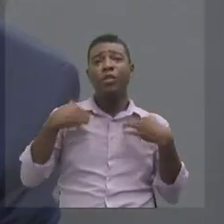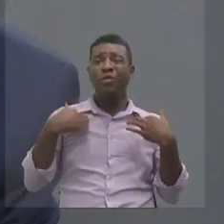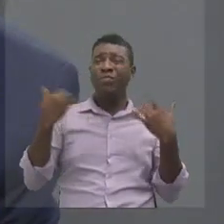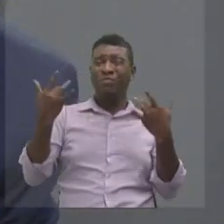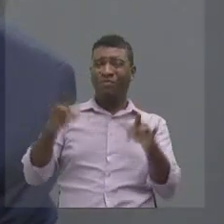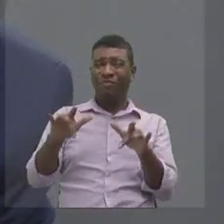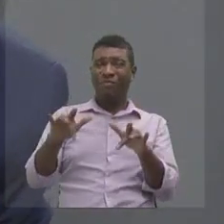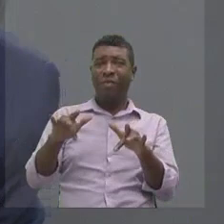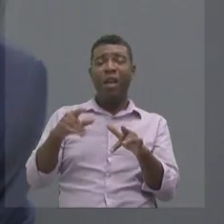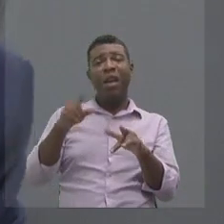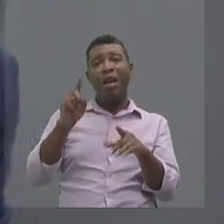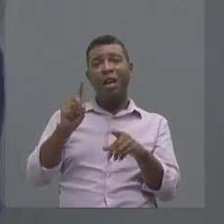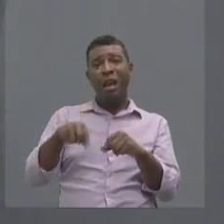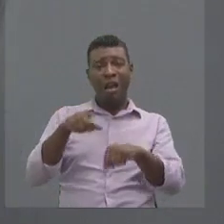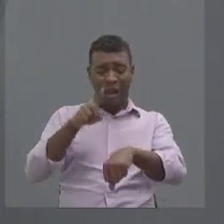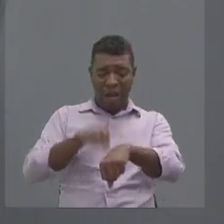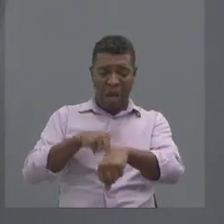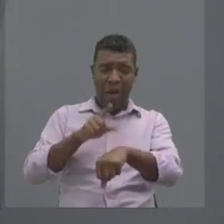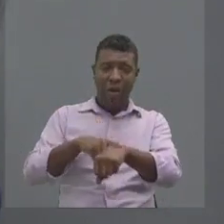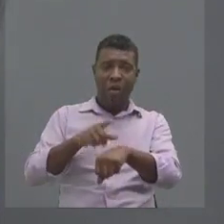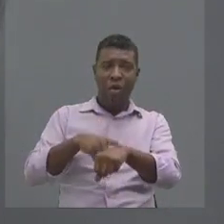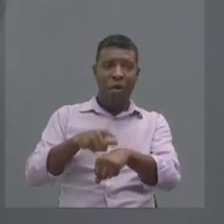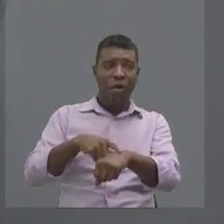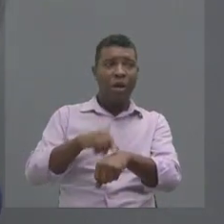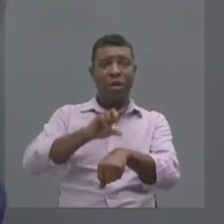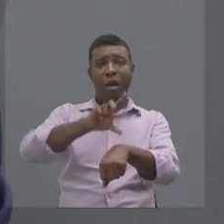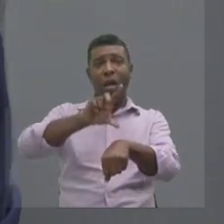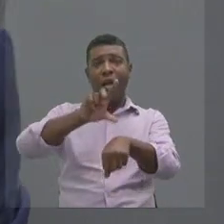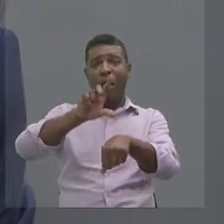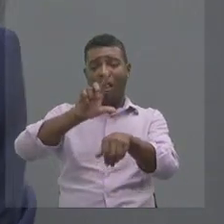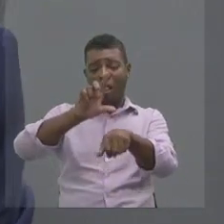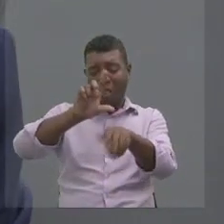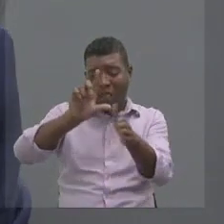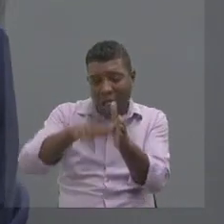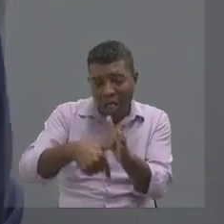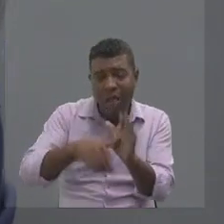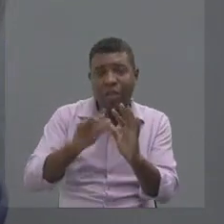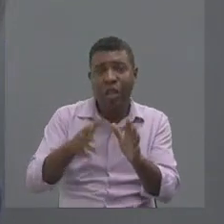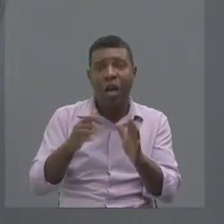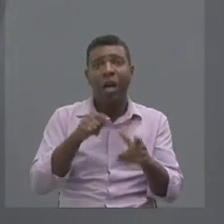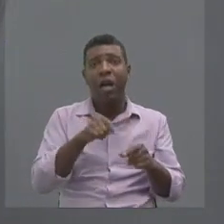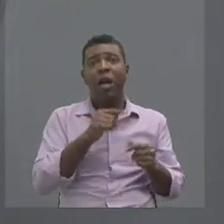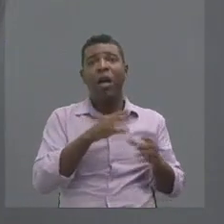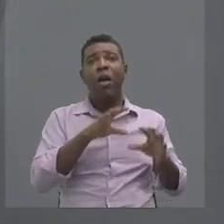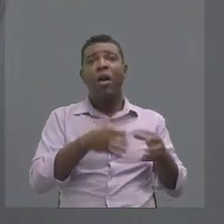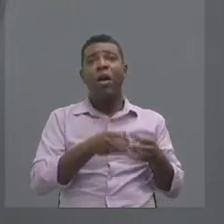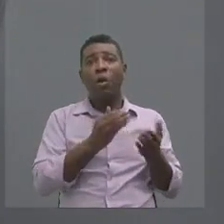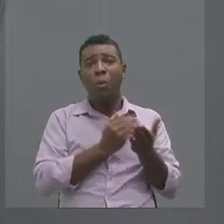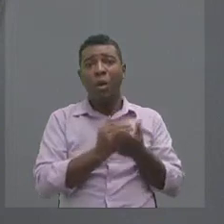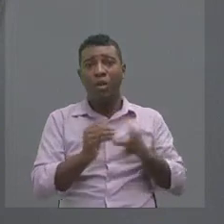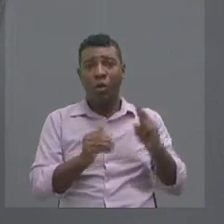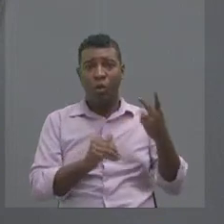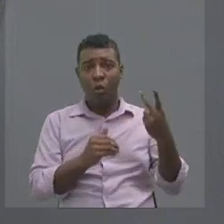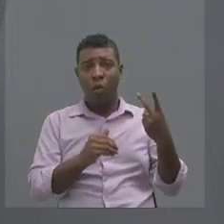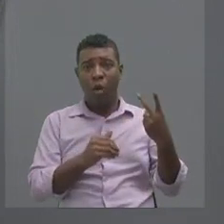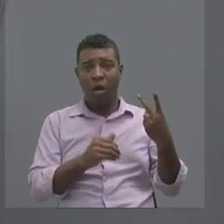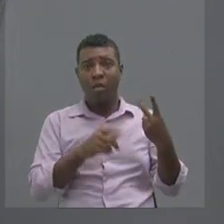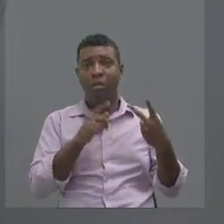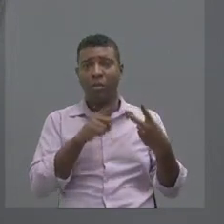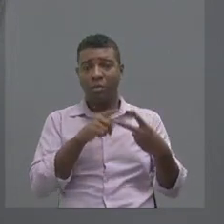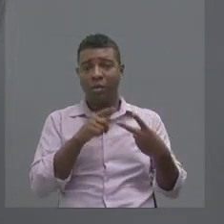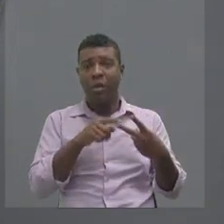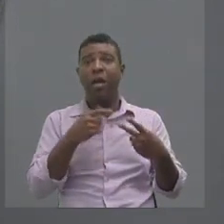em consideração o avançar da hora dessa comissão que começou as 14 horas Eu